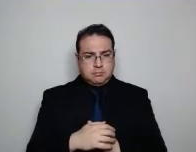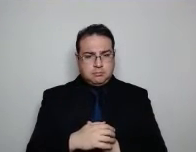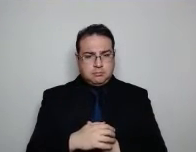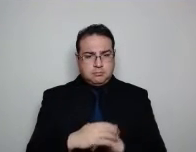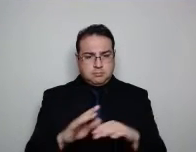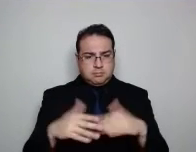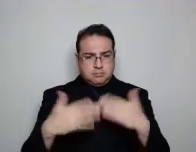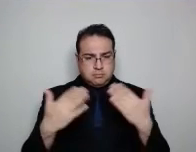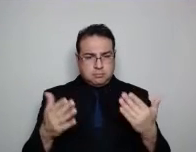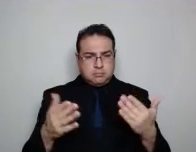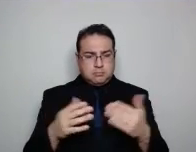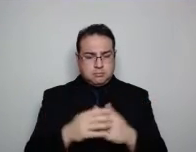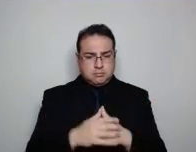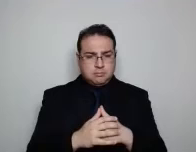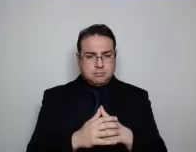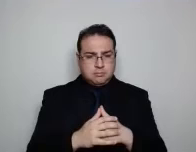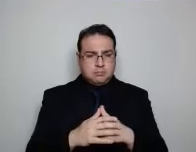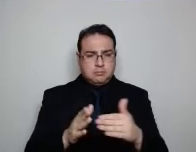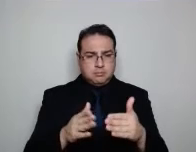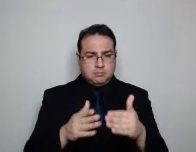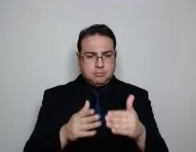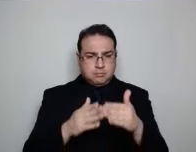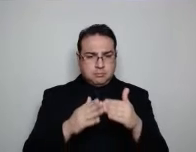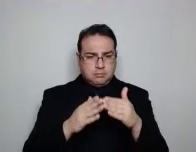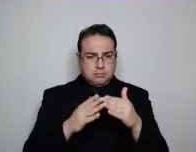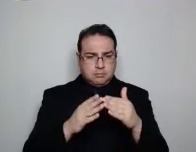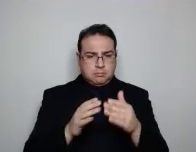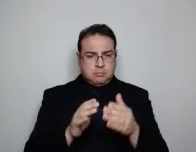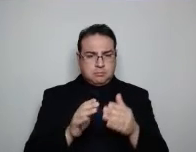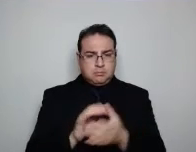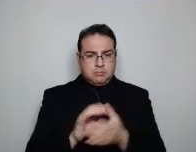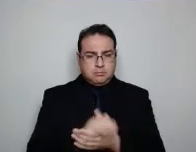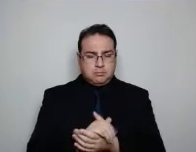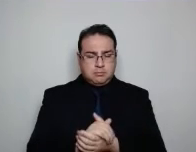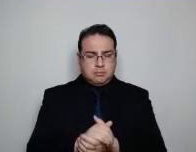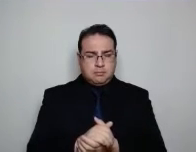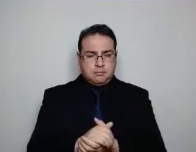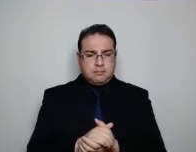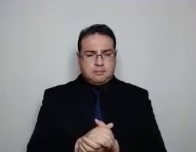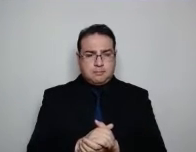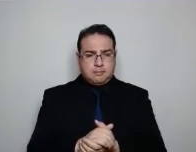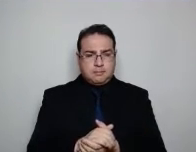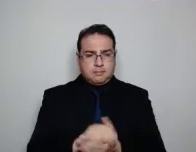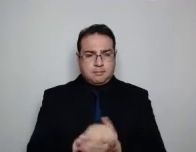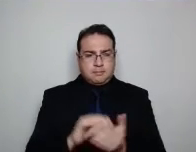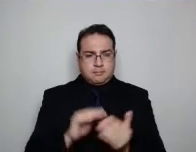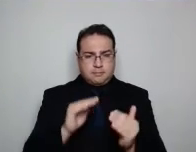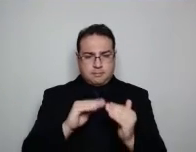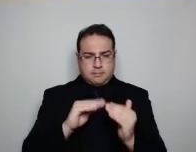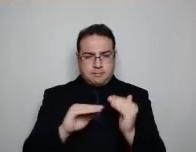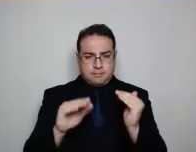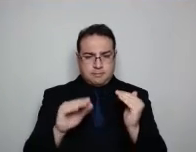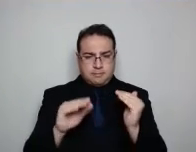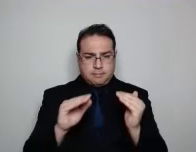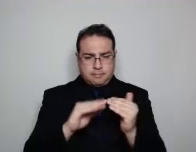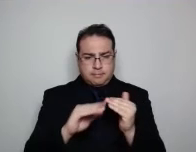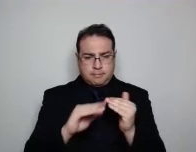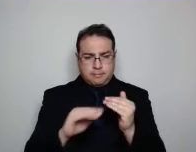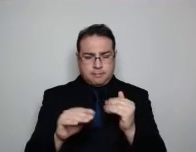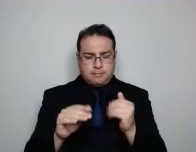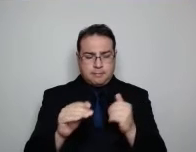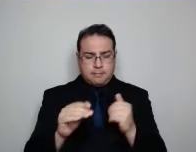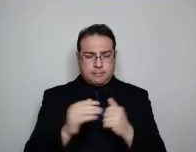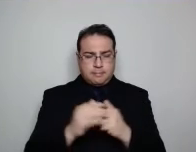o desenvolvimento do Estado de Deportes e a Vossa Excelência, a cidade e a